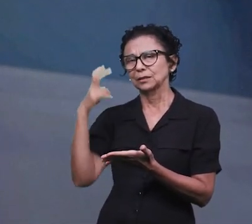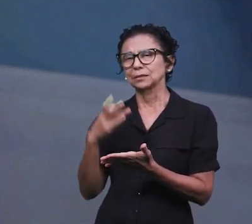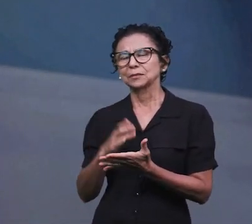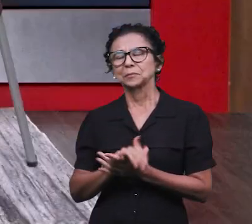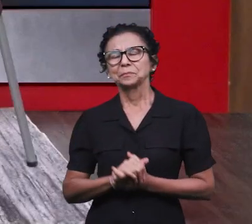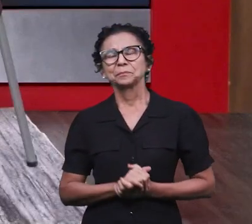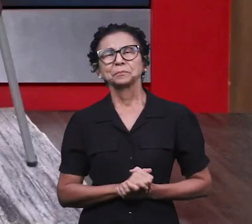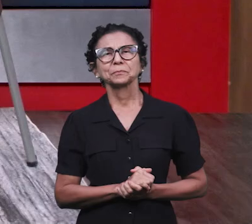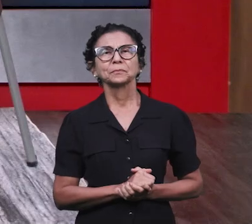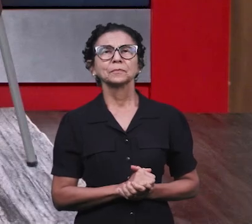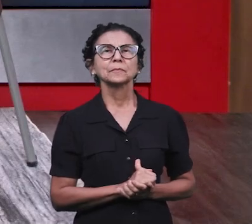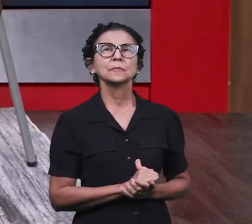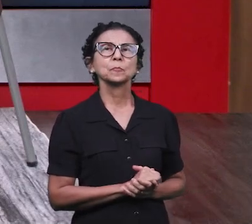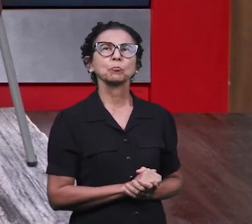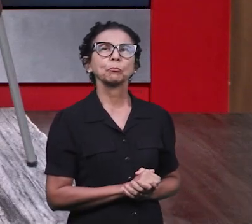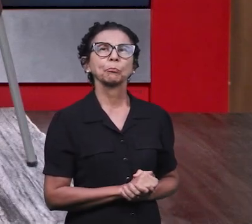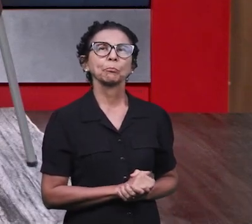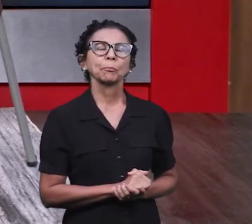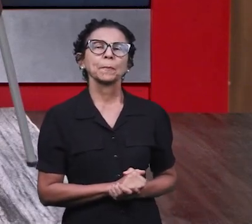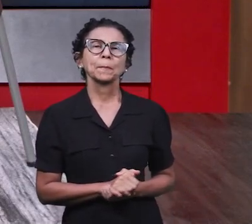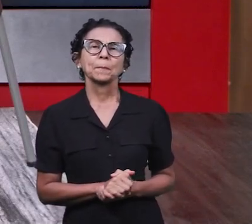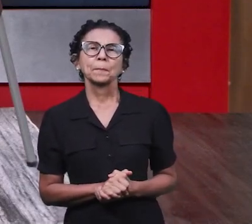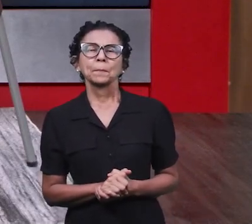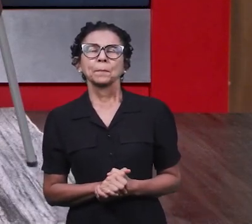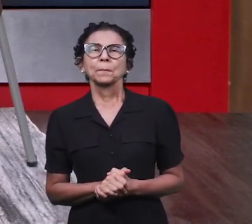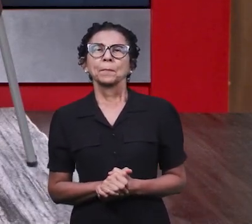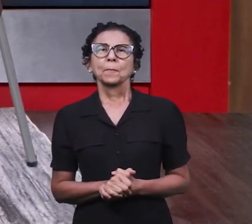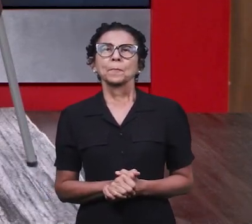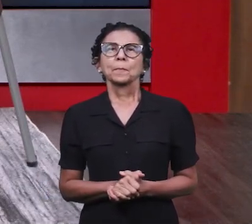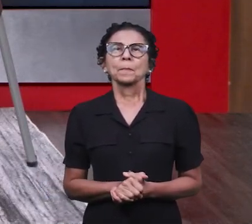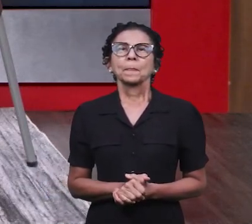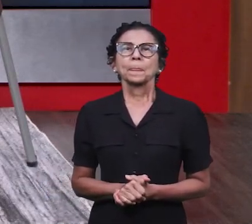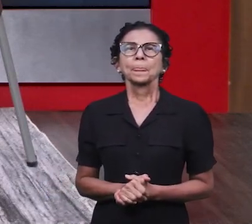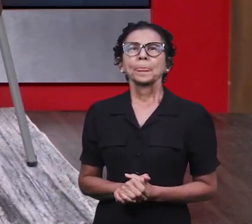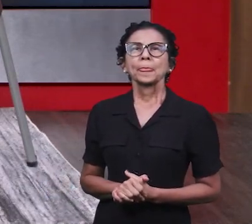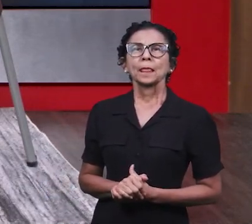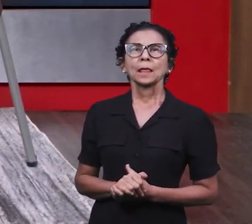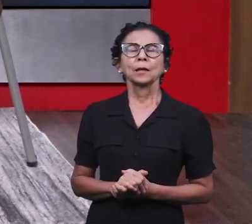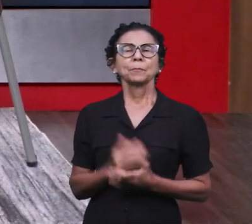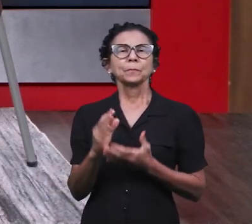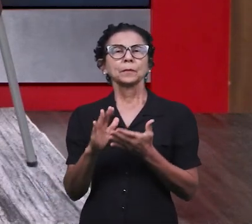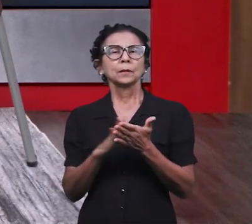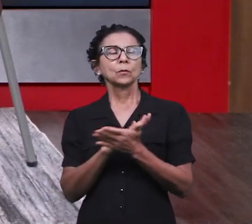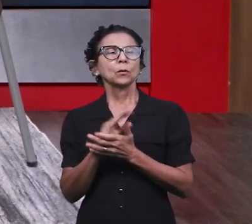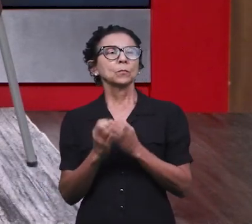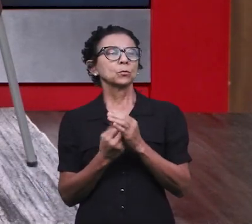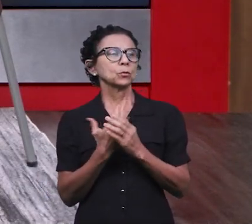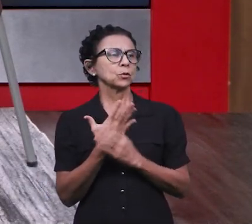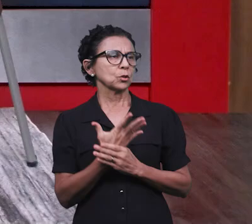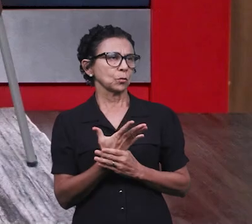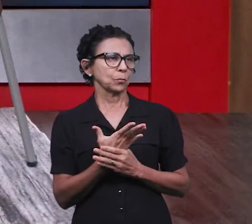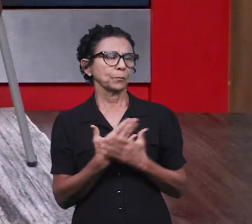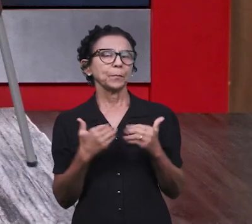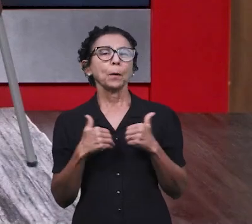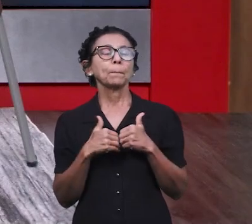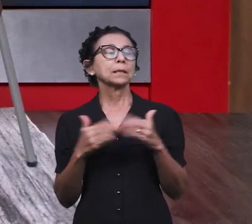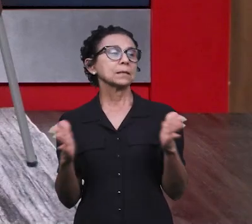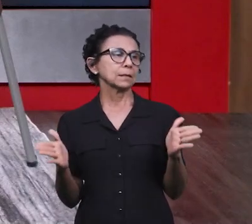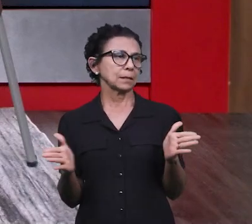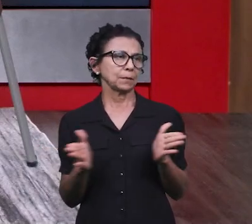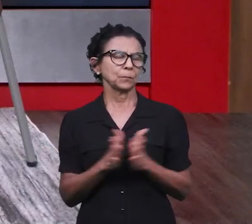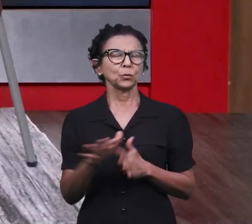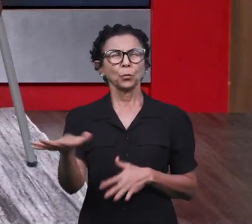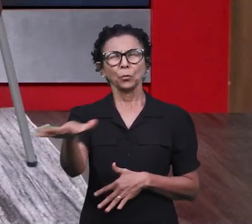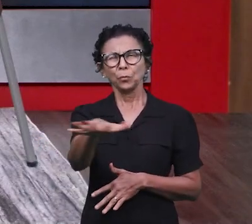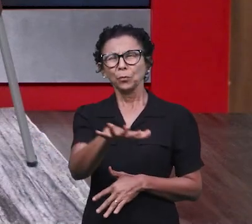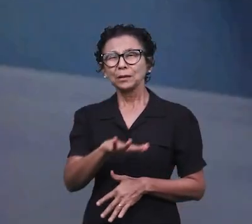artificial. Marcos, e qual o princípio, o princípio do funcionamento da inteligência artificial? Toda a área